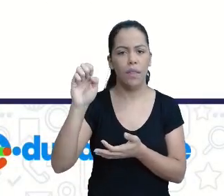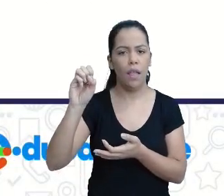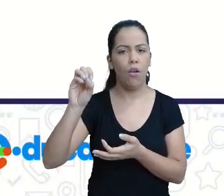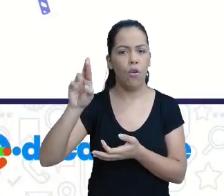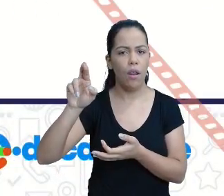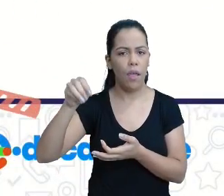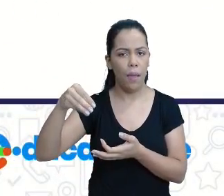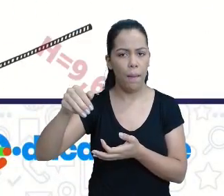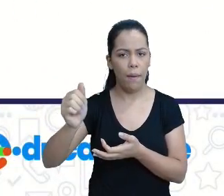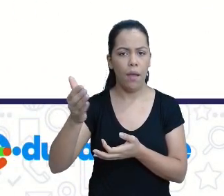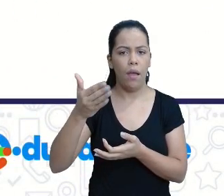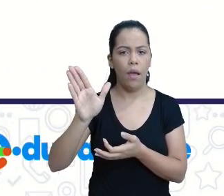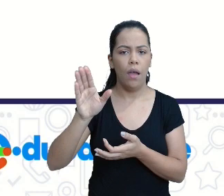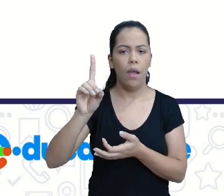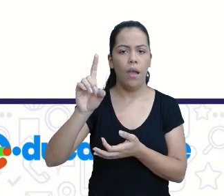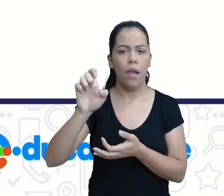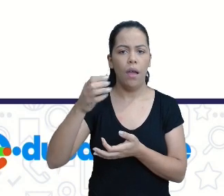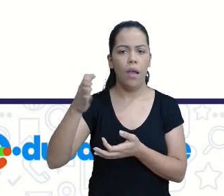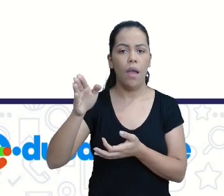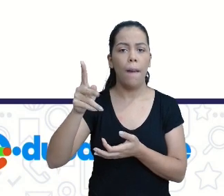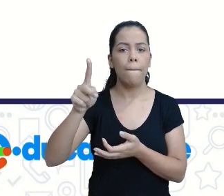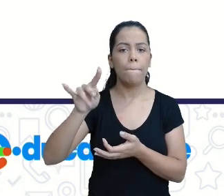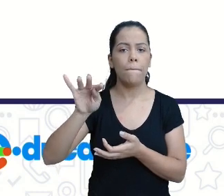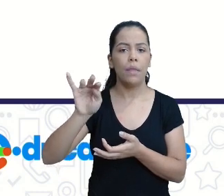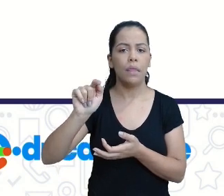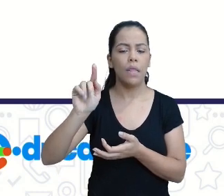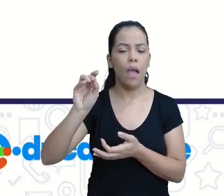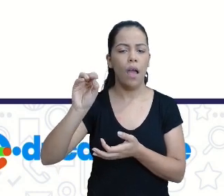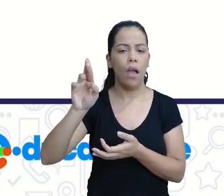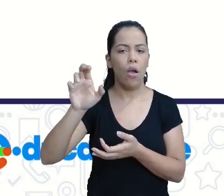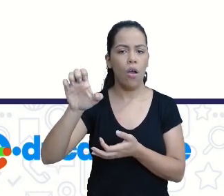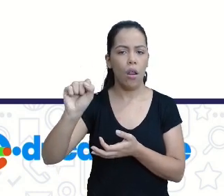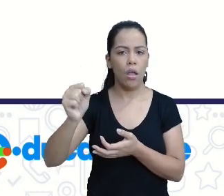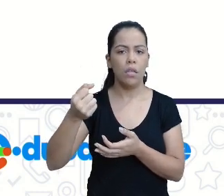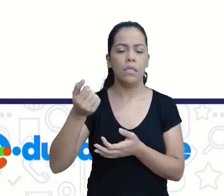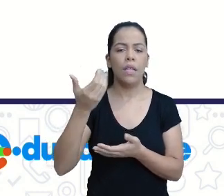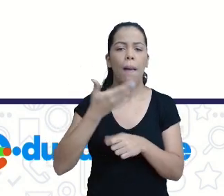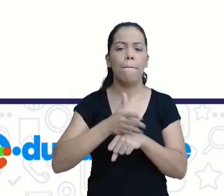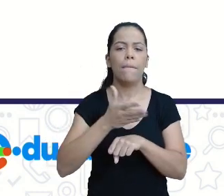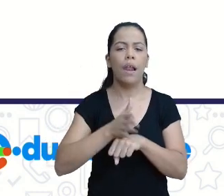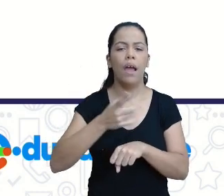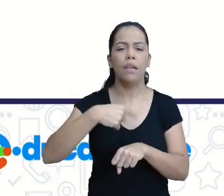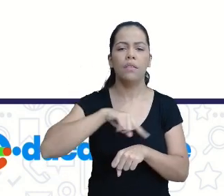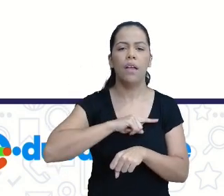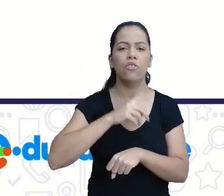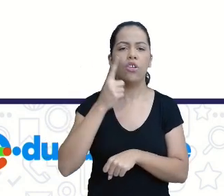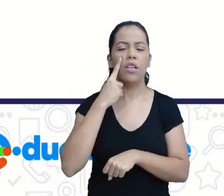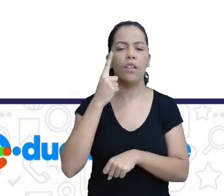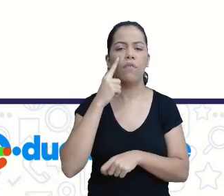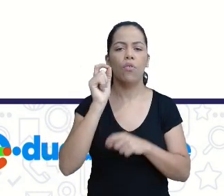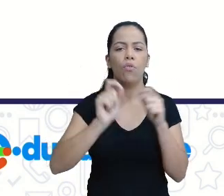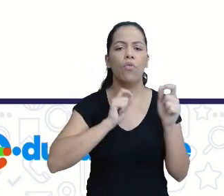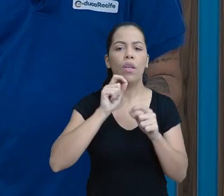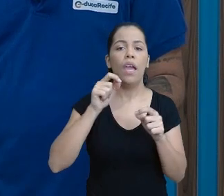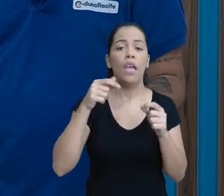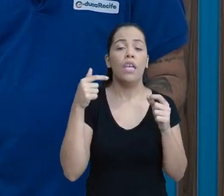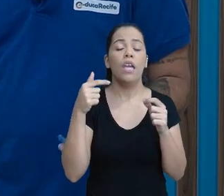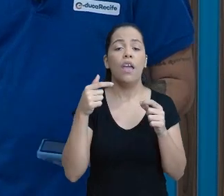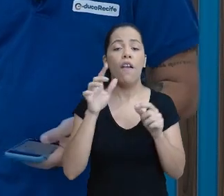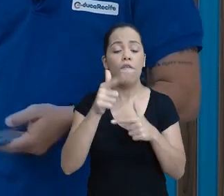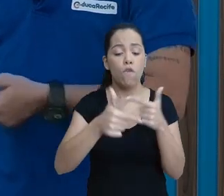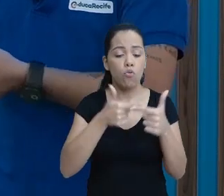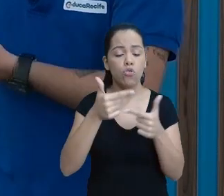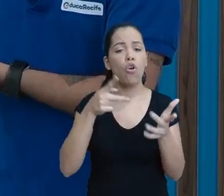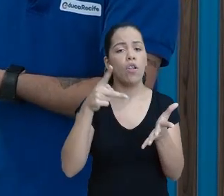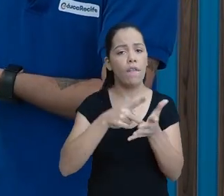deu certo, tá bom? Então, no modo prático, a gente viu que funcionava, ou seja, funciona para esse. Será que funciona para